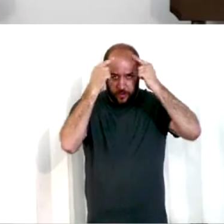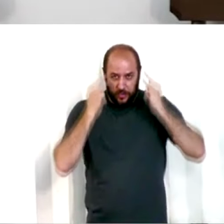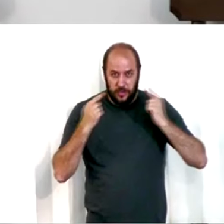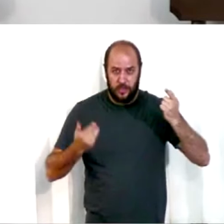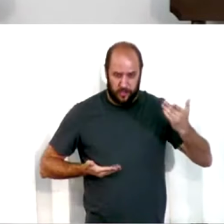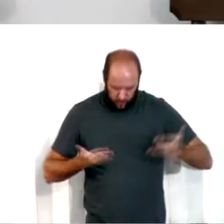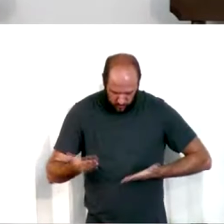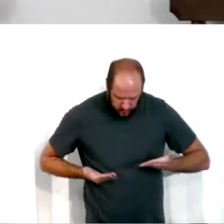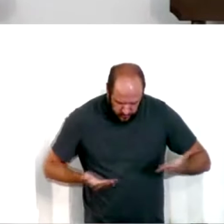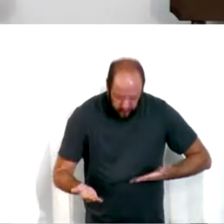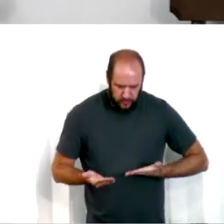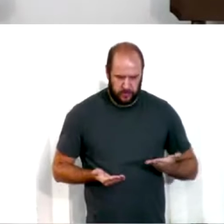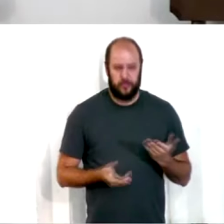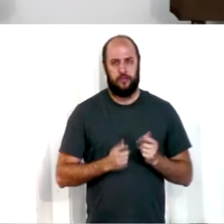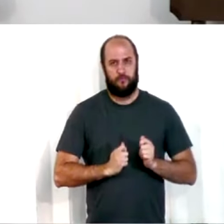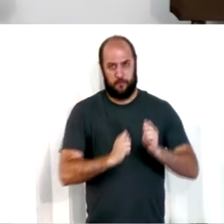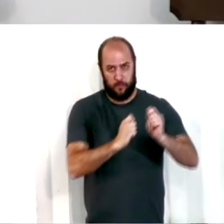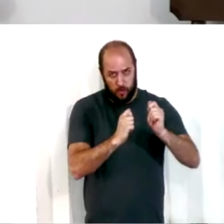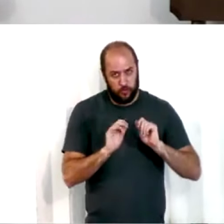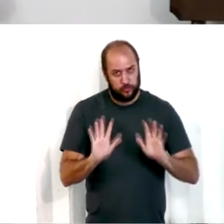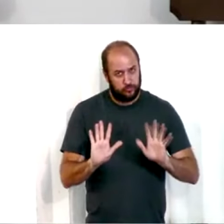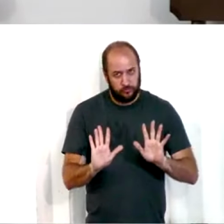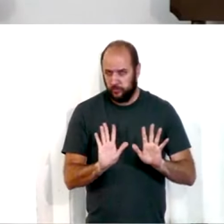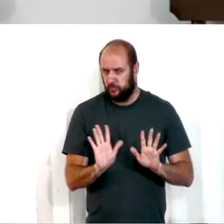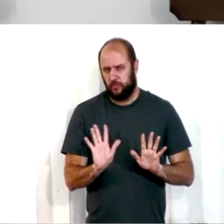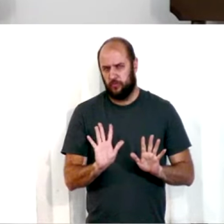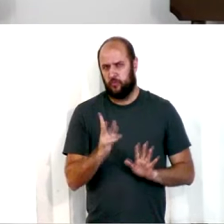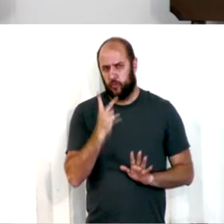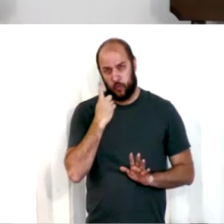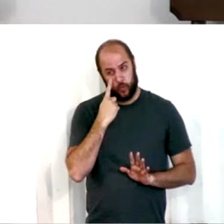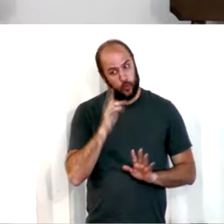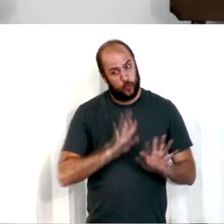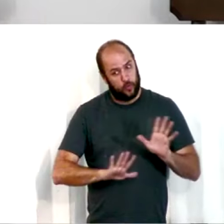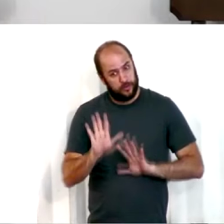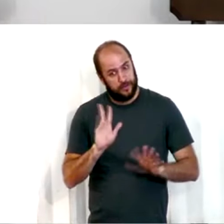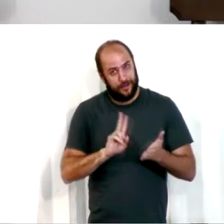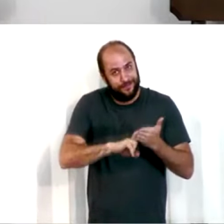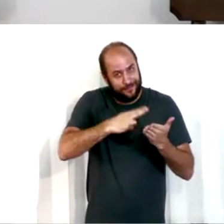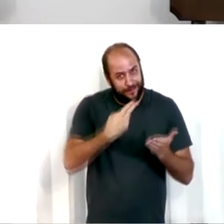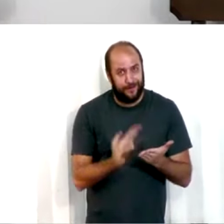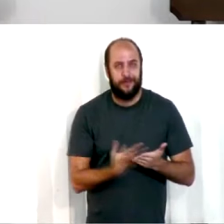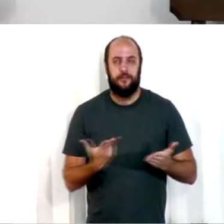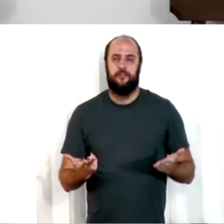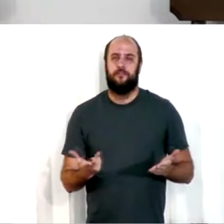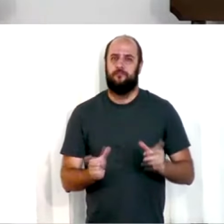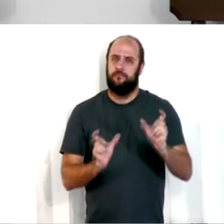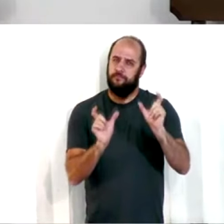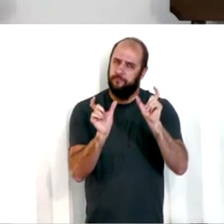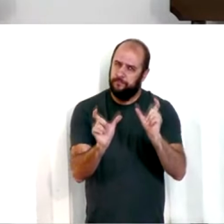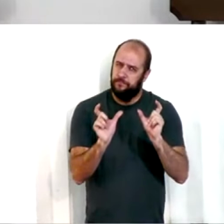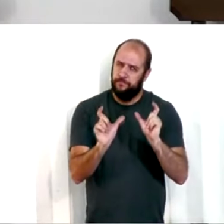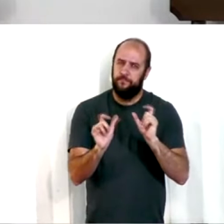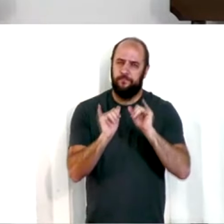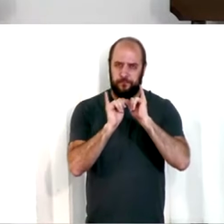era apóstolo, porque é assim que está no grego. Não é porque a palavra aparece que ele está se referindo ao